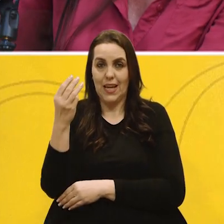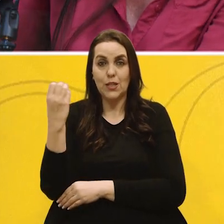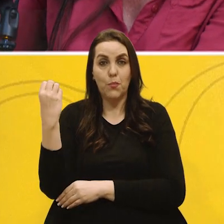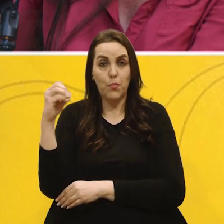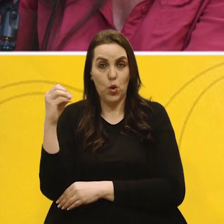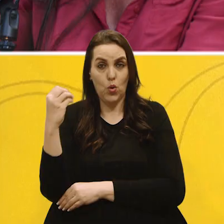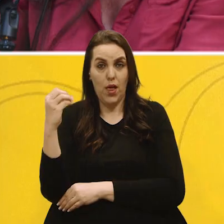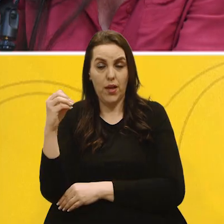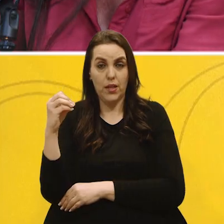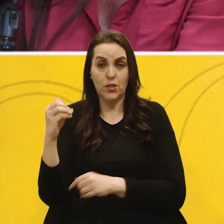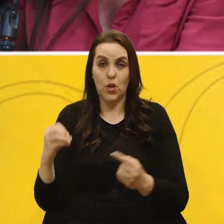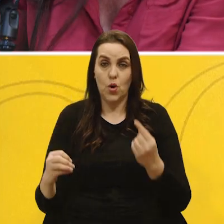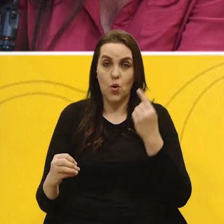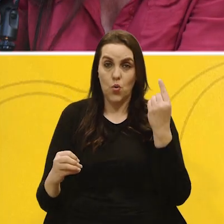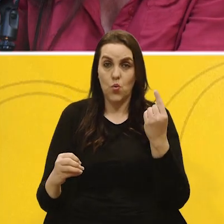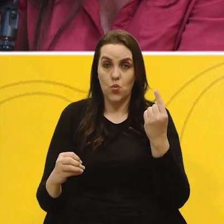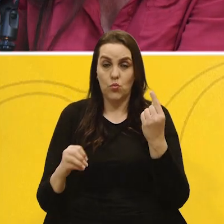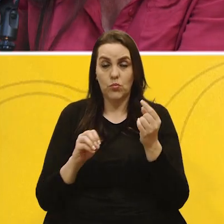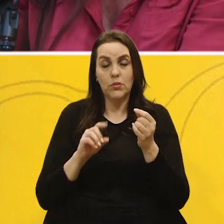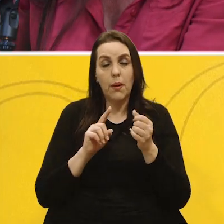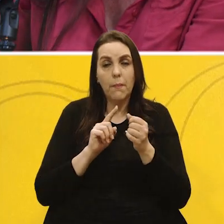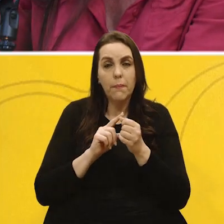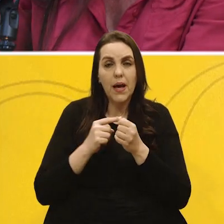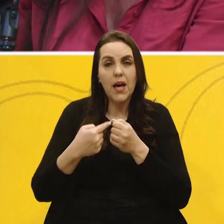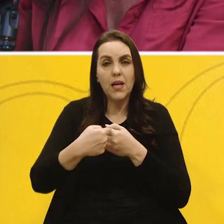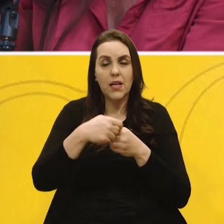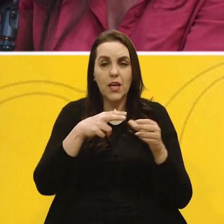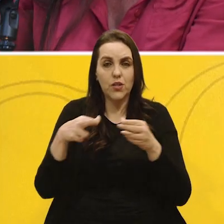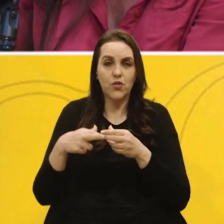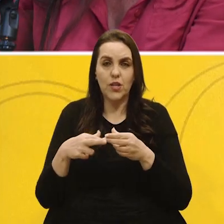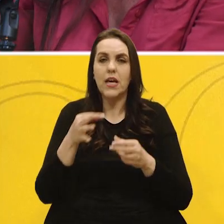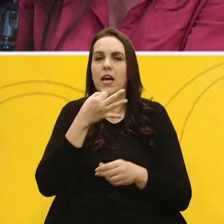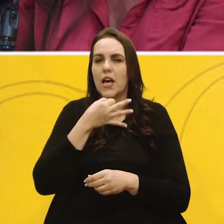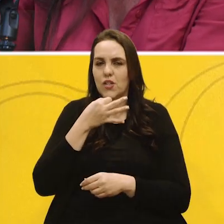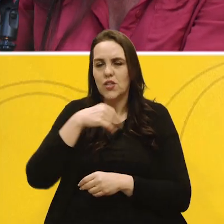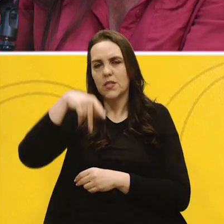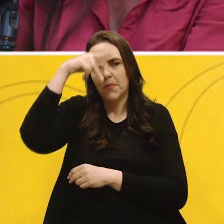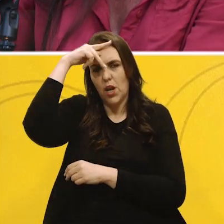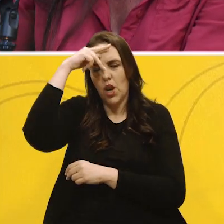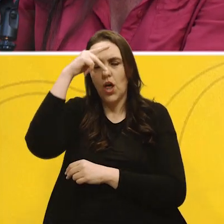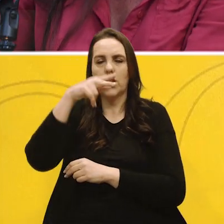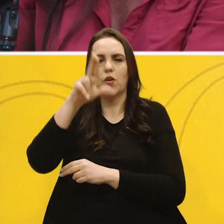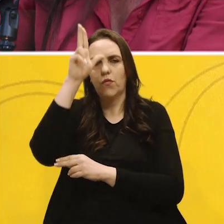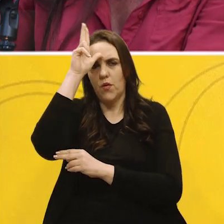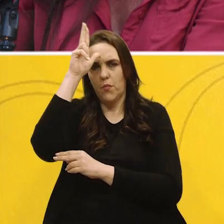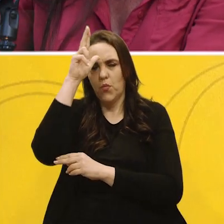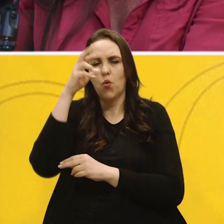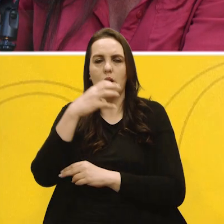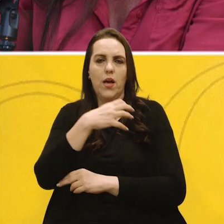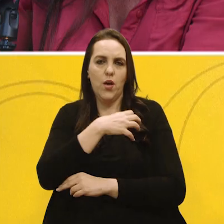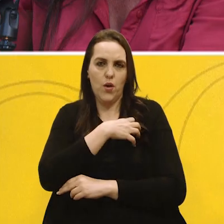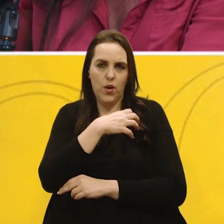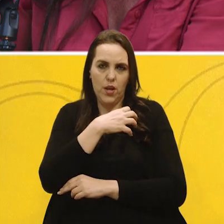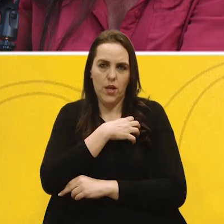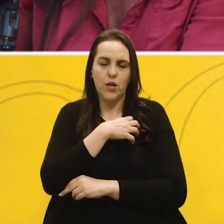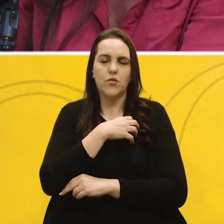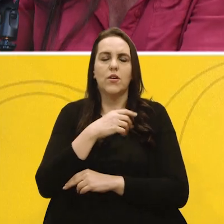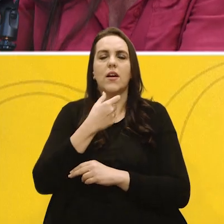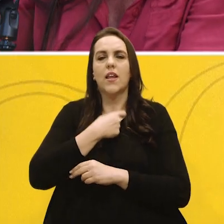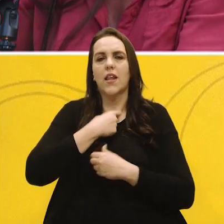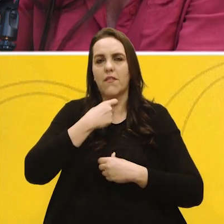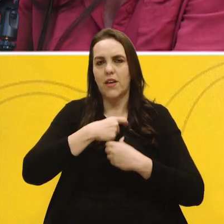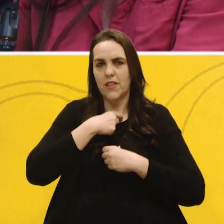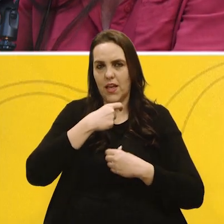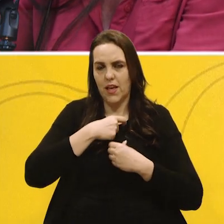Porto Alegre, né? E 1 centro pop nas demais regiões. Caxias, Pelotas, Novo Hamburgo, Rio Grande, Gravataí, São Leopoldo, Cachoeirinha, Passo